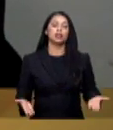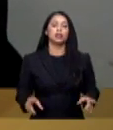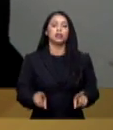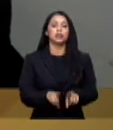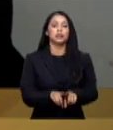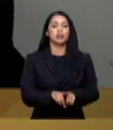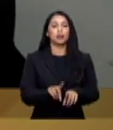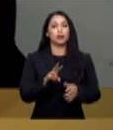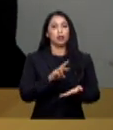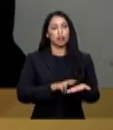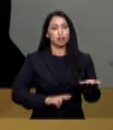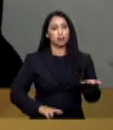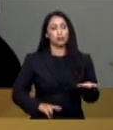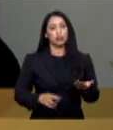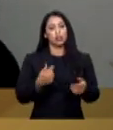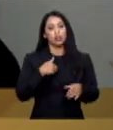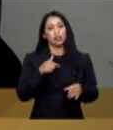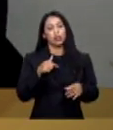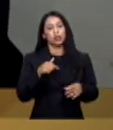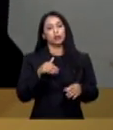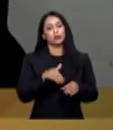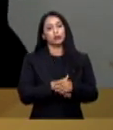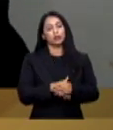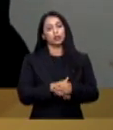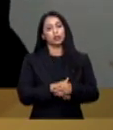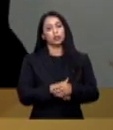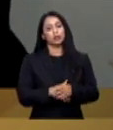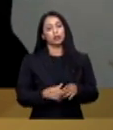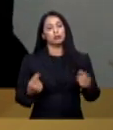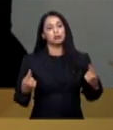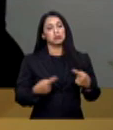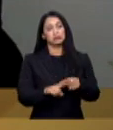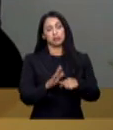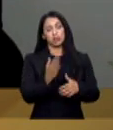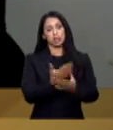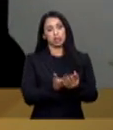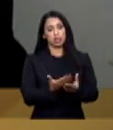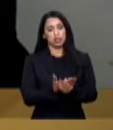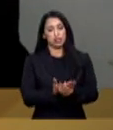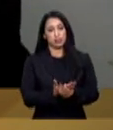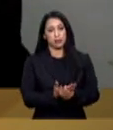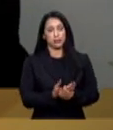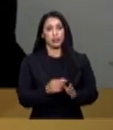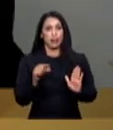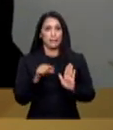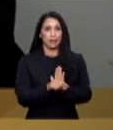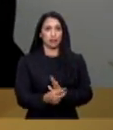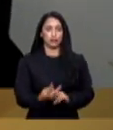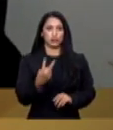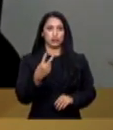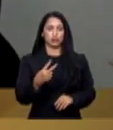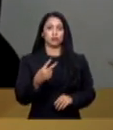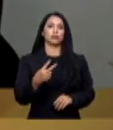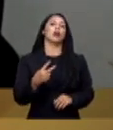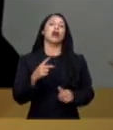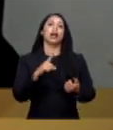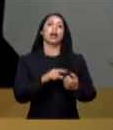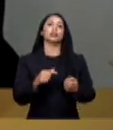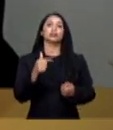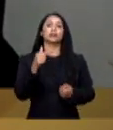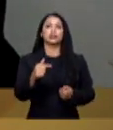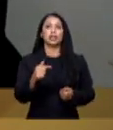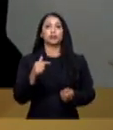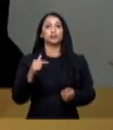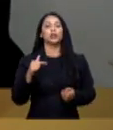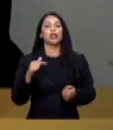ministro relator, estou julgando improcedente no ponto a ação. Relativamente aos parágrafos 2º do artigo 7º e parágrafo 2º do artigo